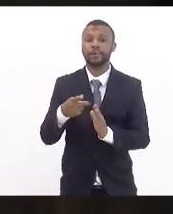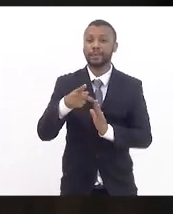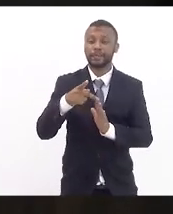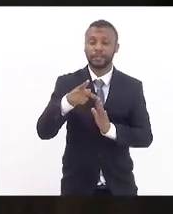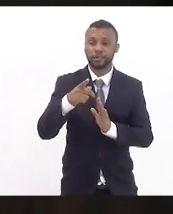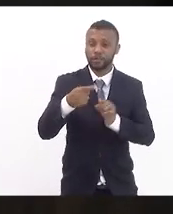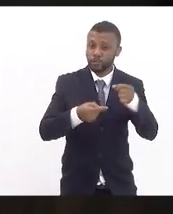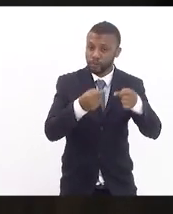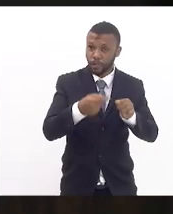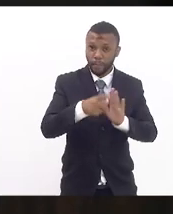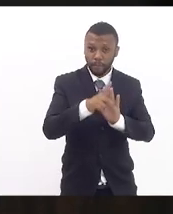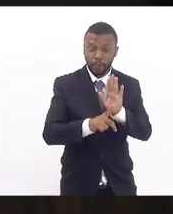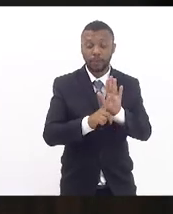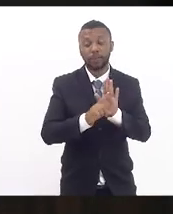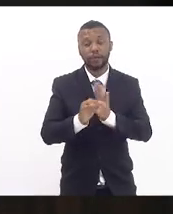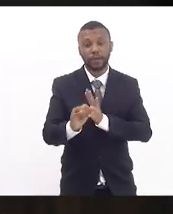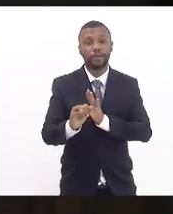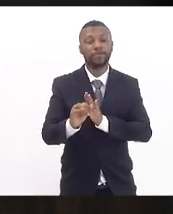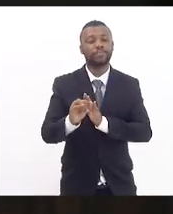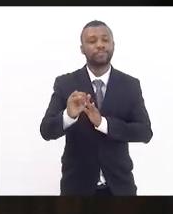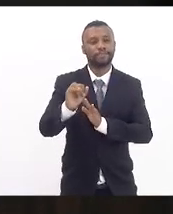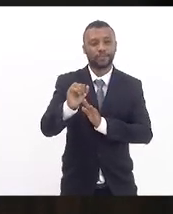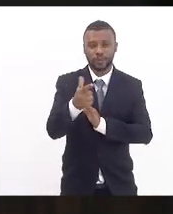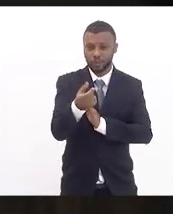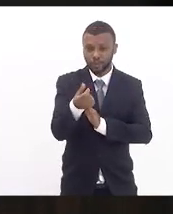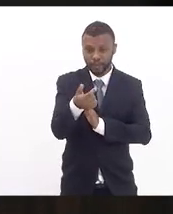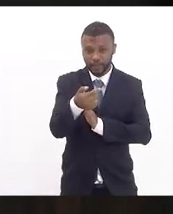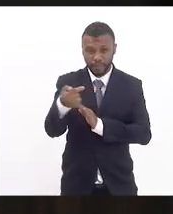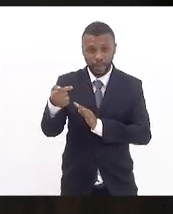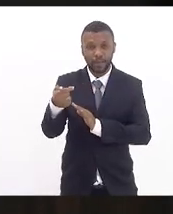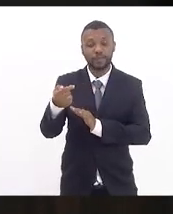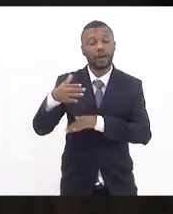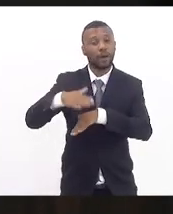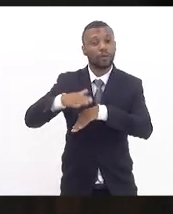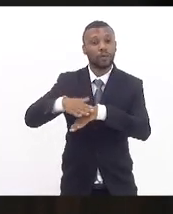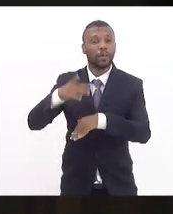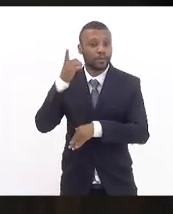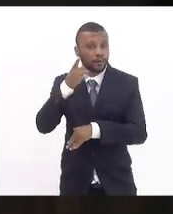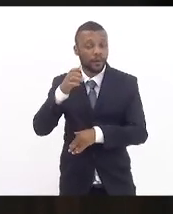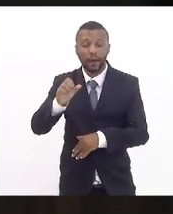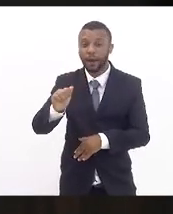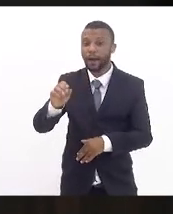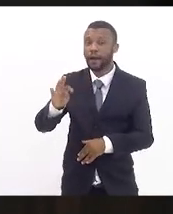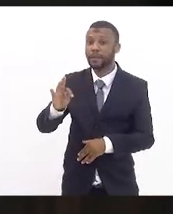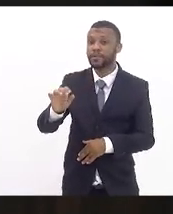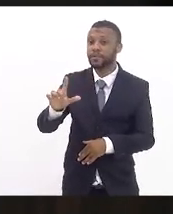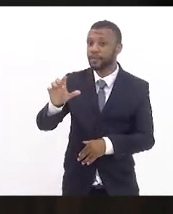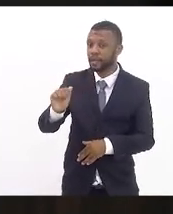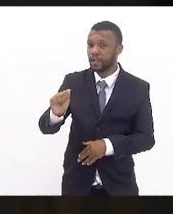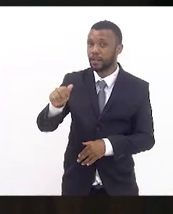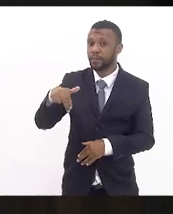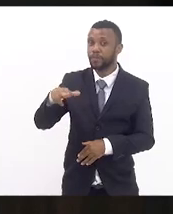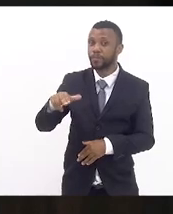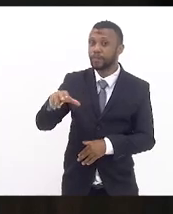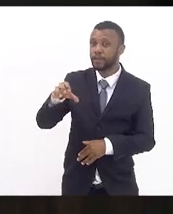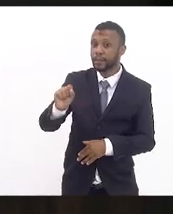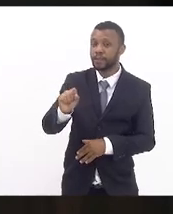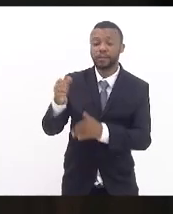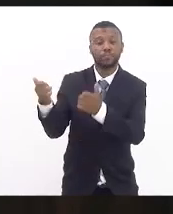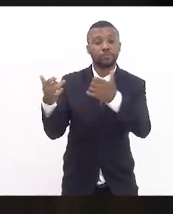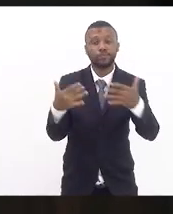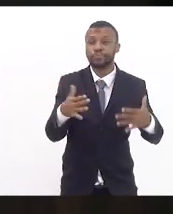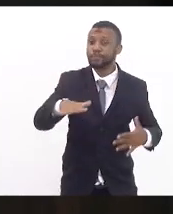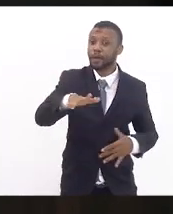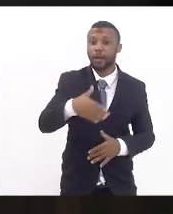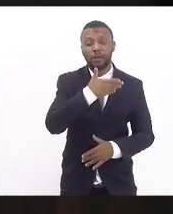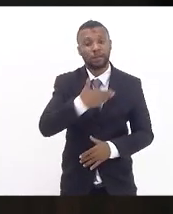lei 3672 de 17, de autoria do nobre deputado Átila Nunes, que dispõe no âmbito do Estado do